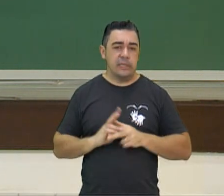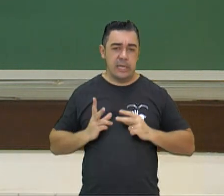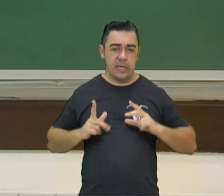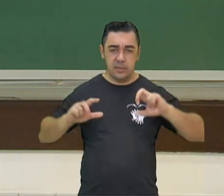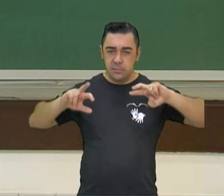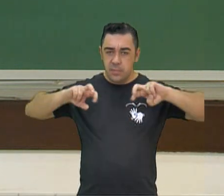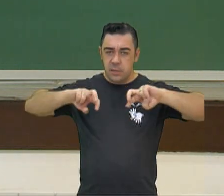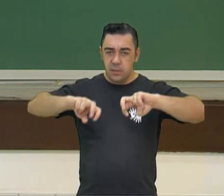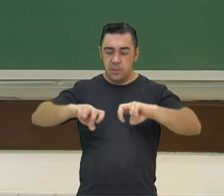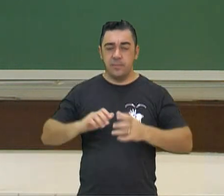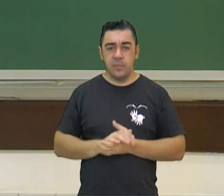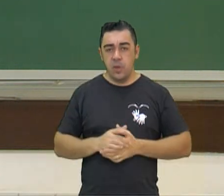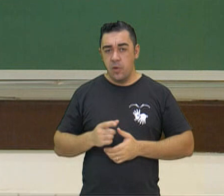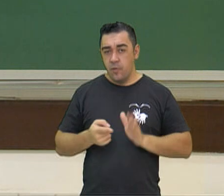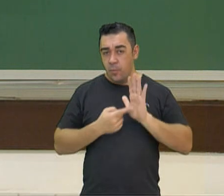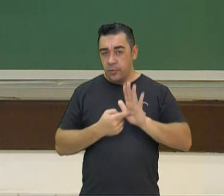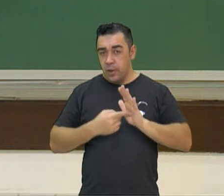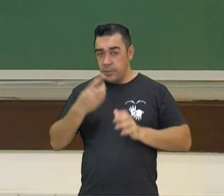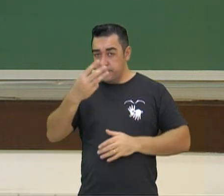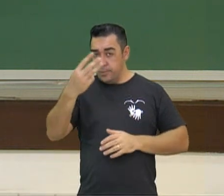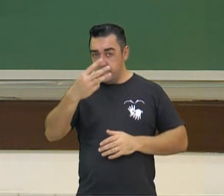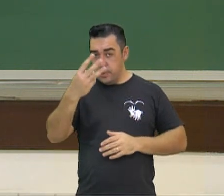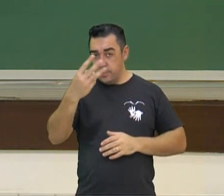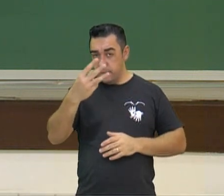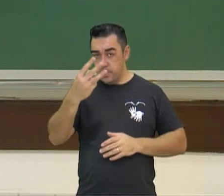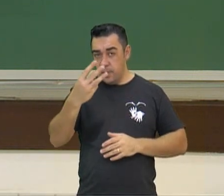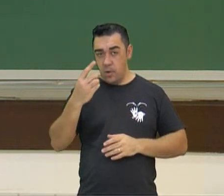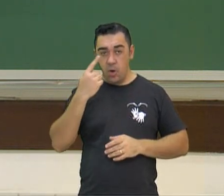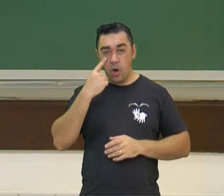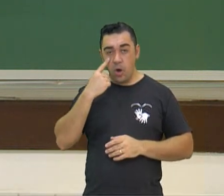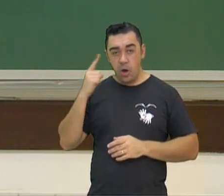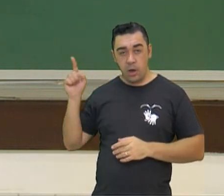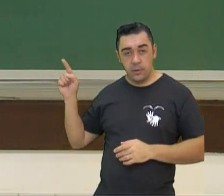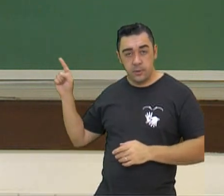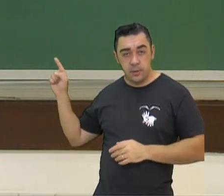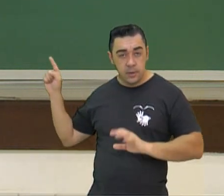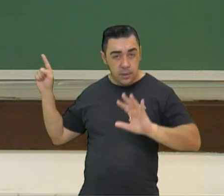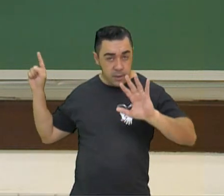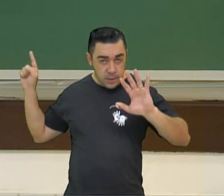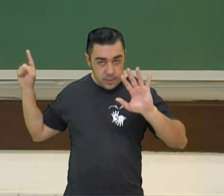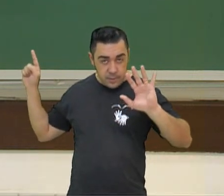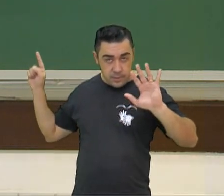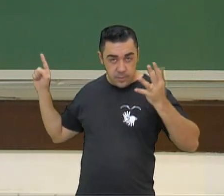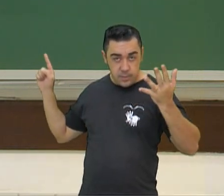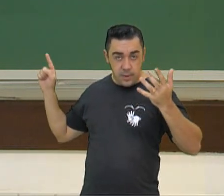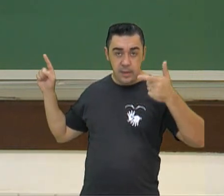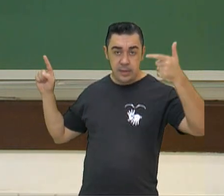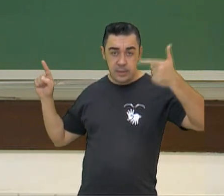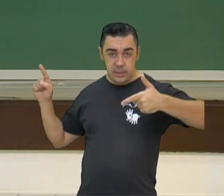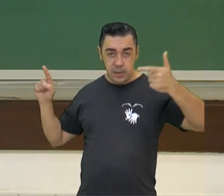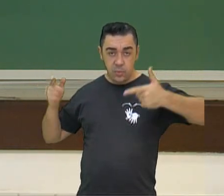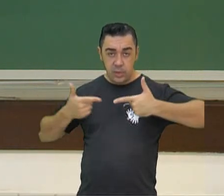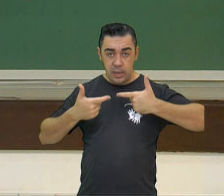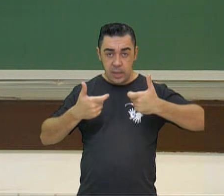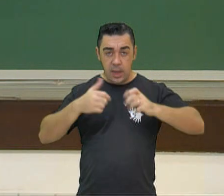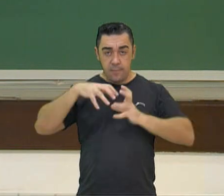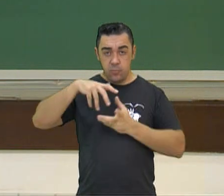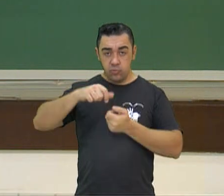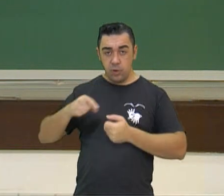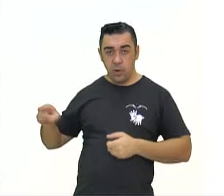Mostrei 2 mapas, agora eu vou para o terceiro. Veja o que aconteceu a partir da Segunda Guerra